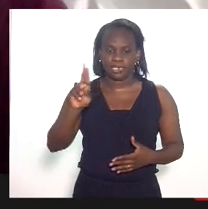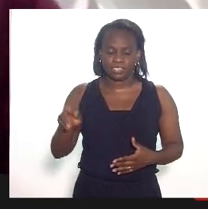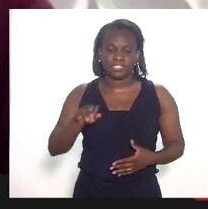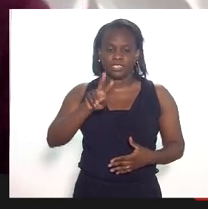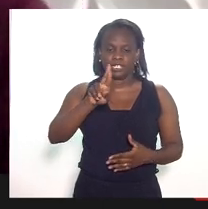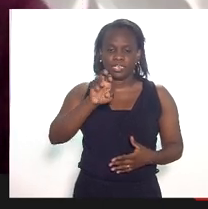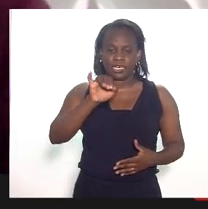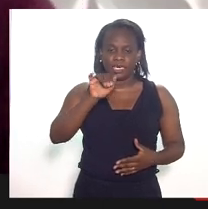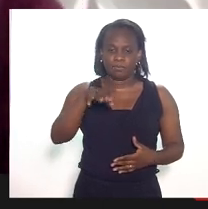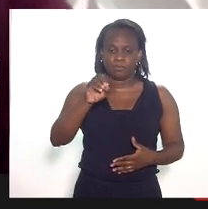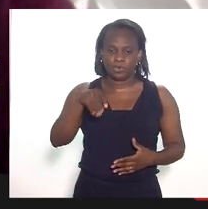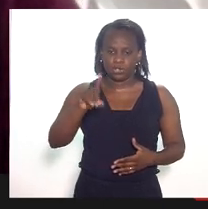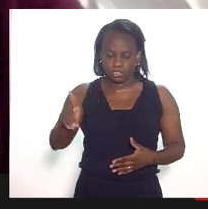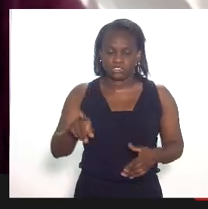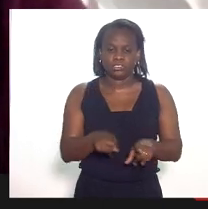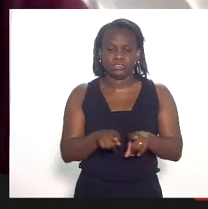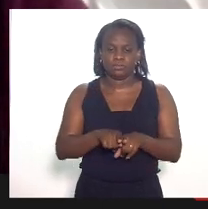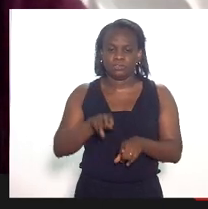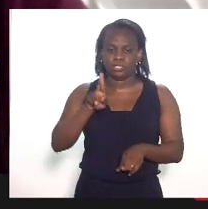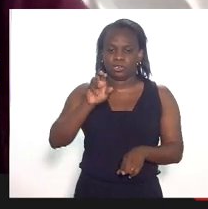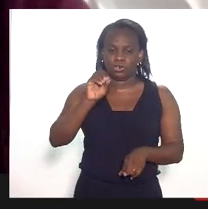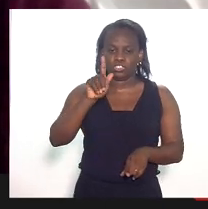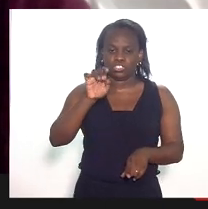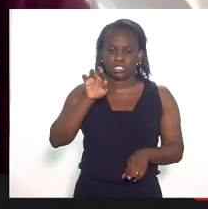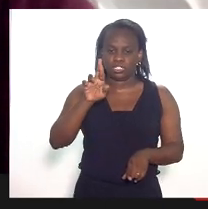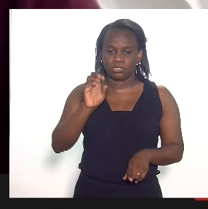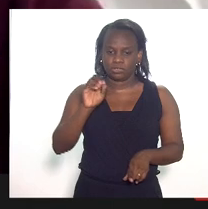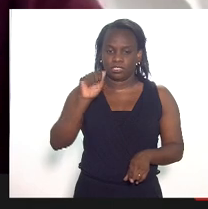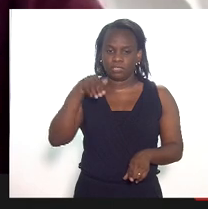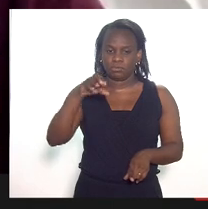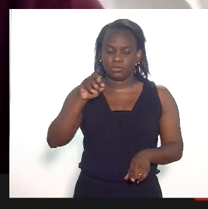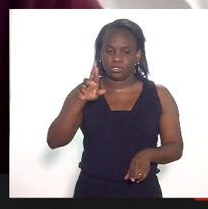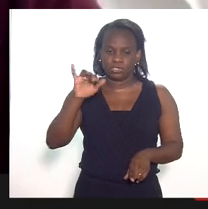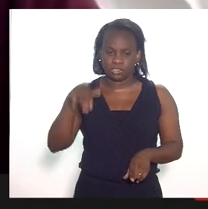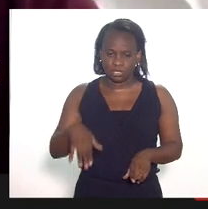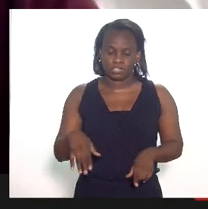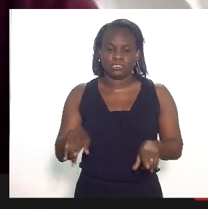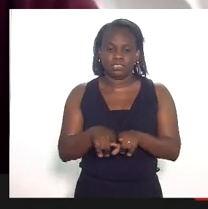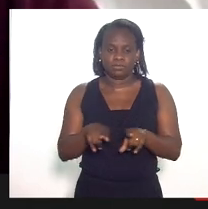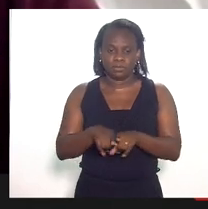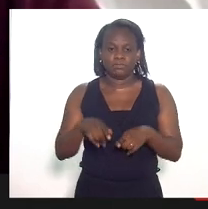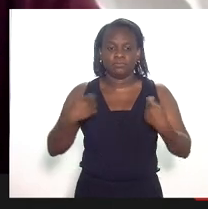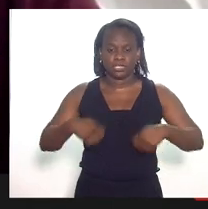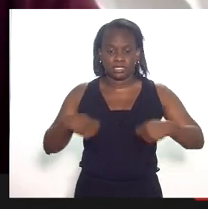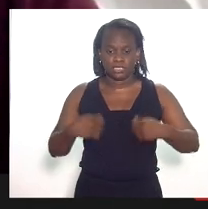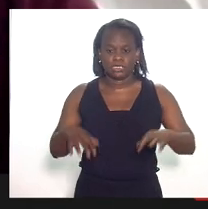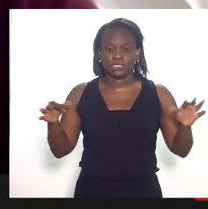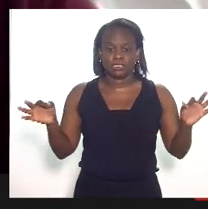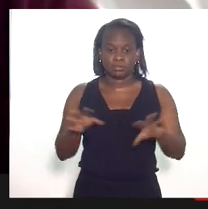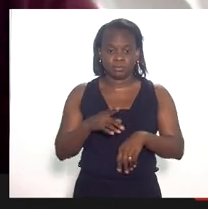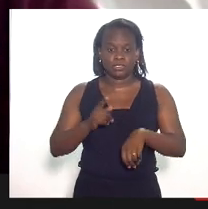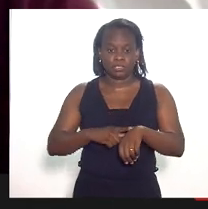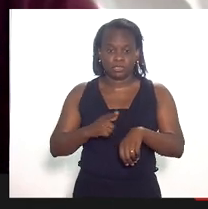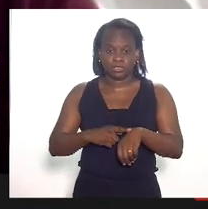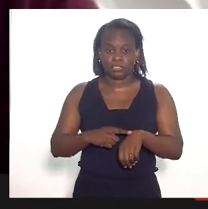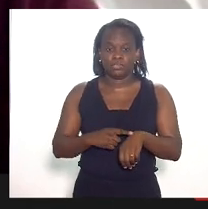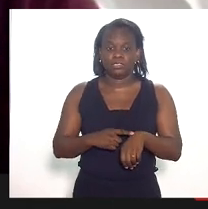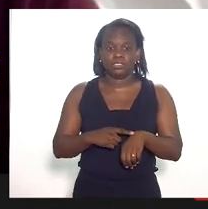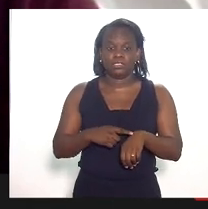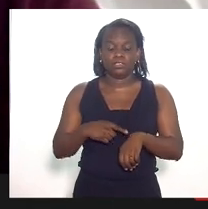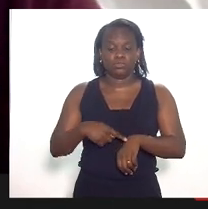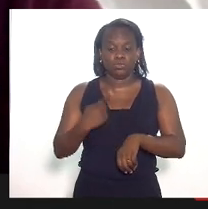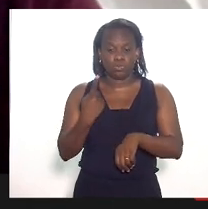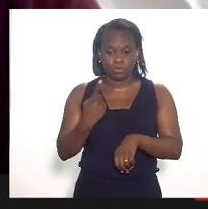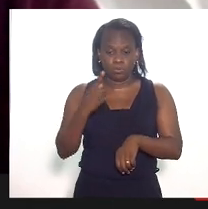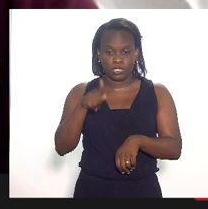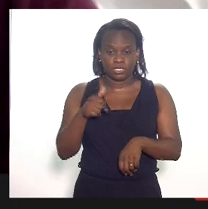e vereador Rogério Amorim. Nós teremos que encerrar essa audiência às 13